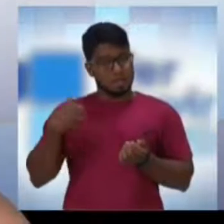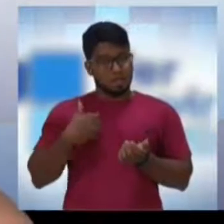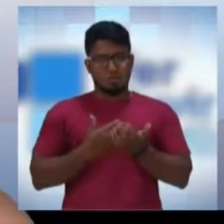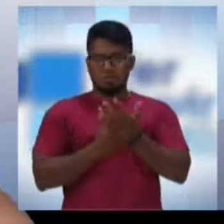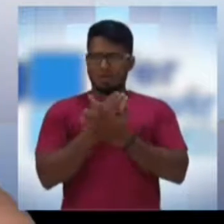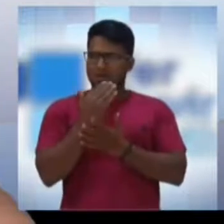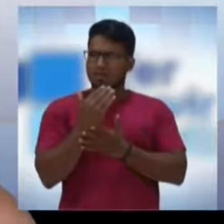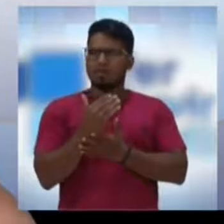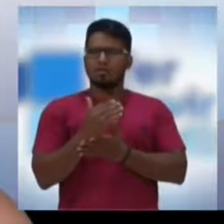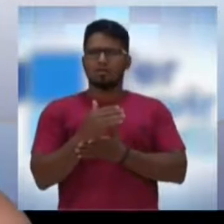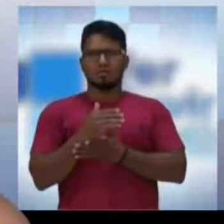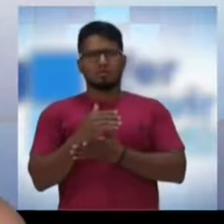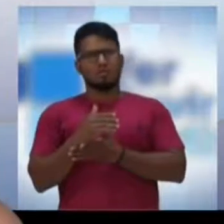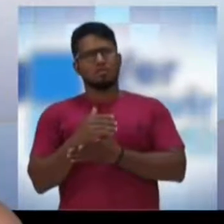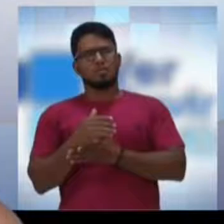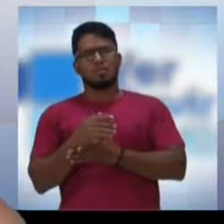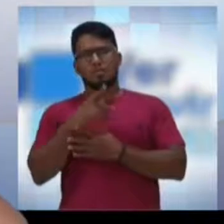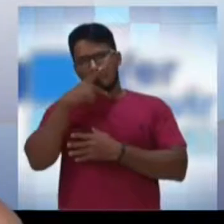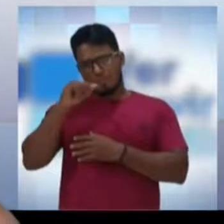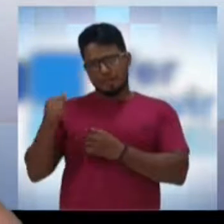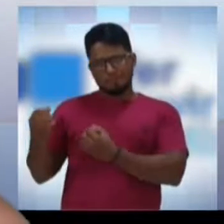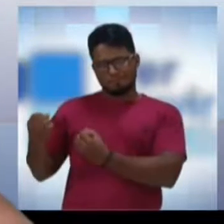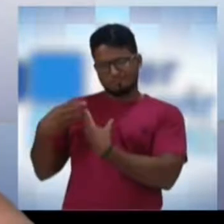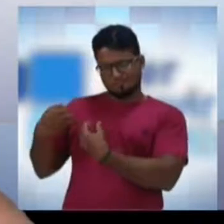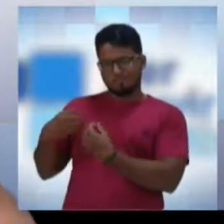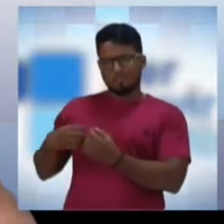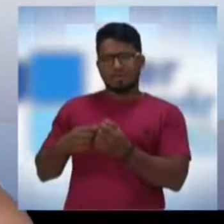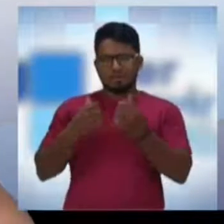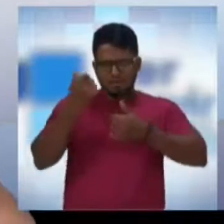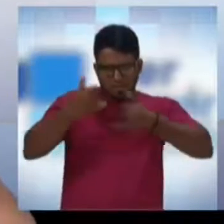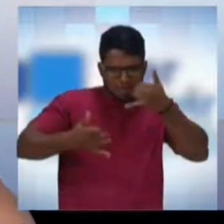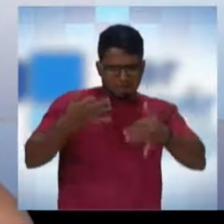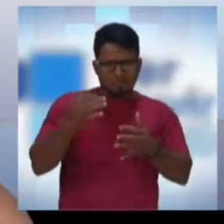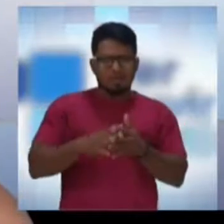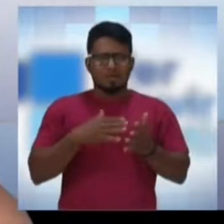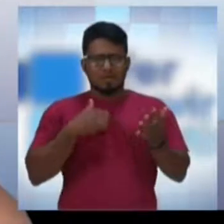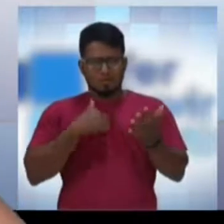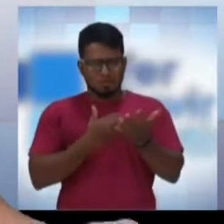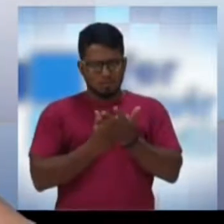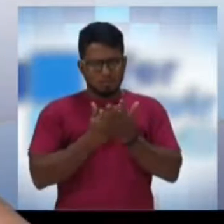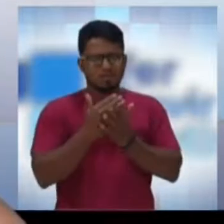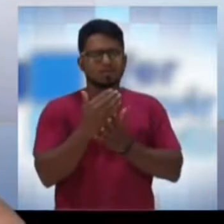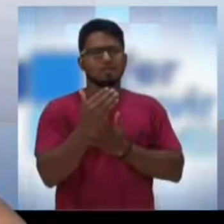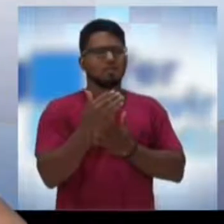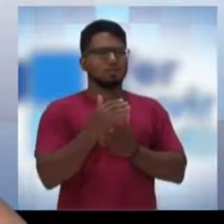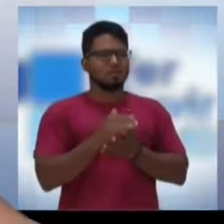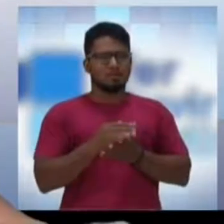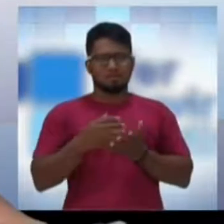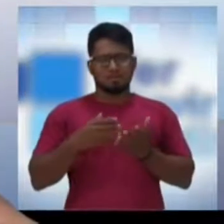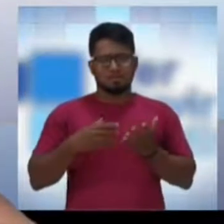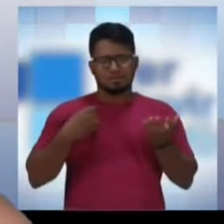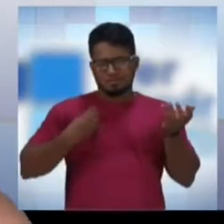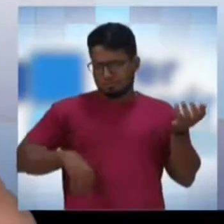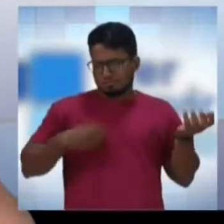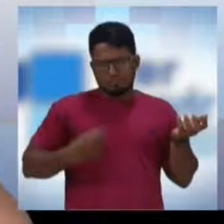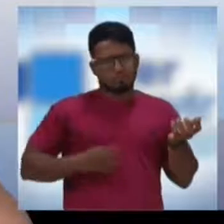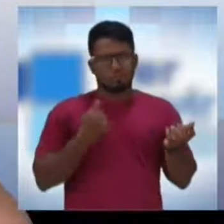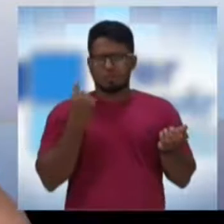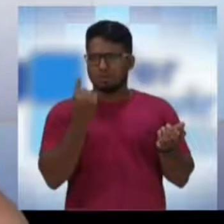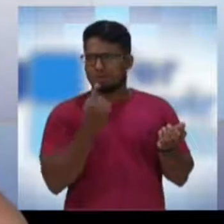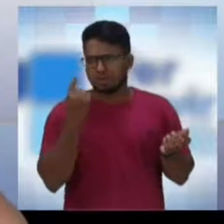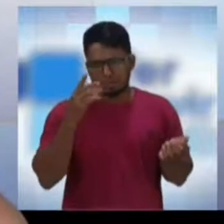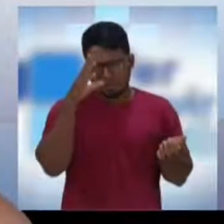a aprender com meu pai, ele me deu algumas dicas e aí eu comecei mesmo praticamente sozinha.